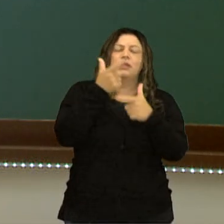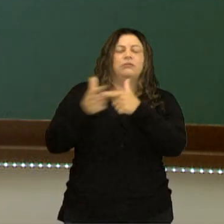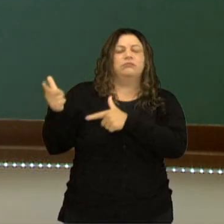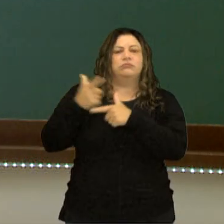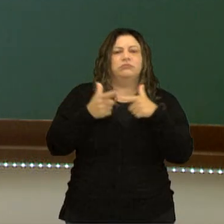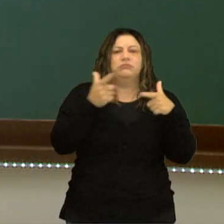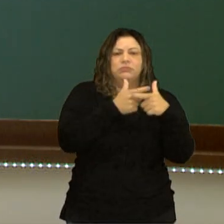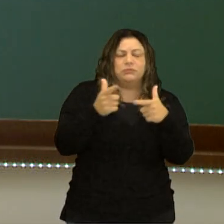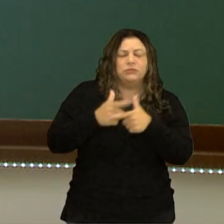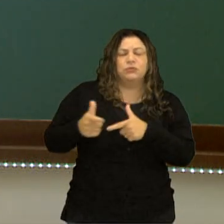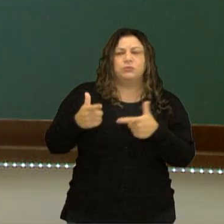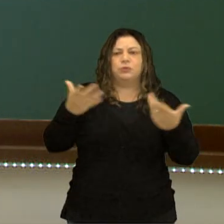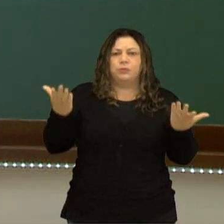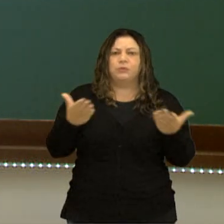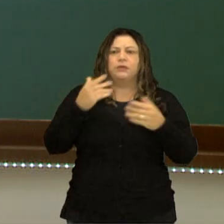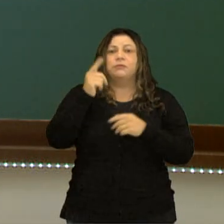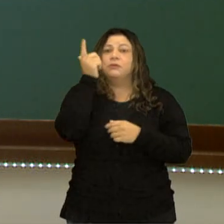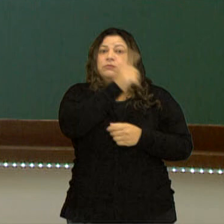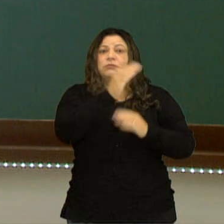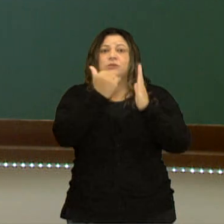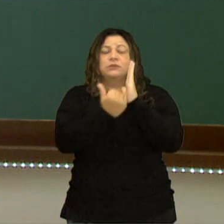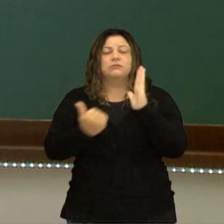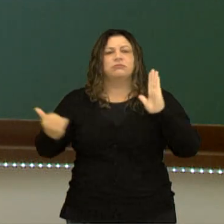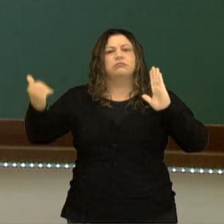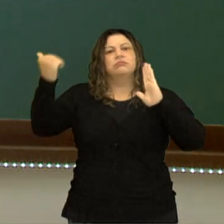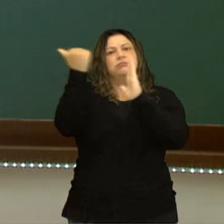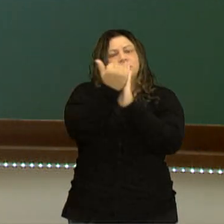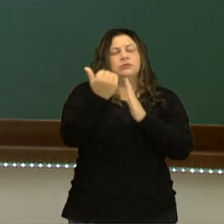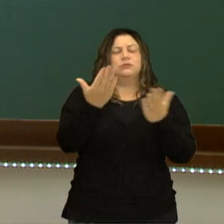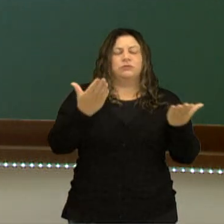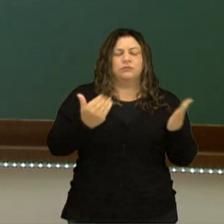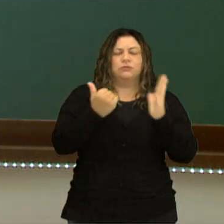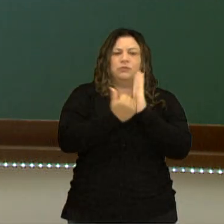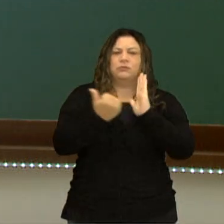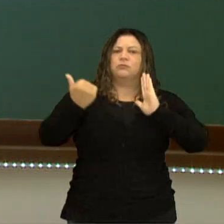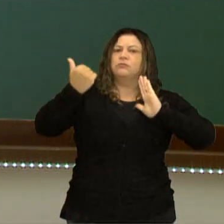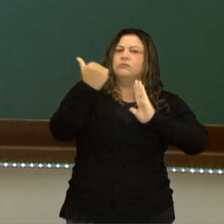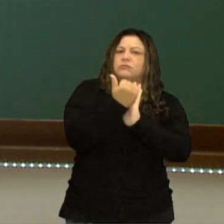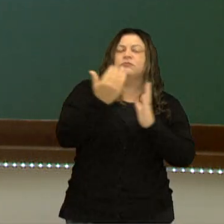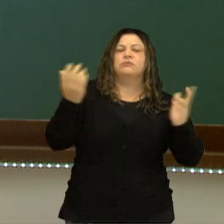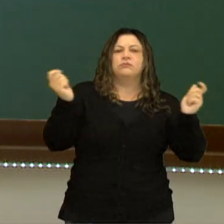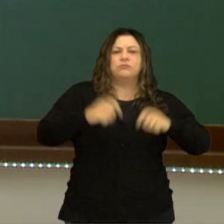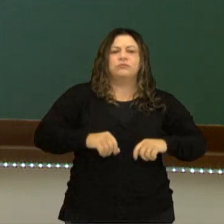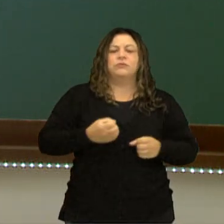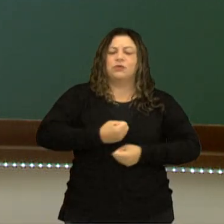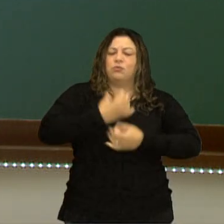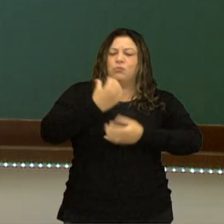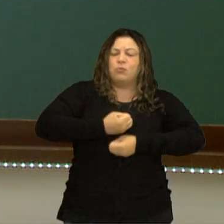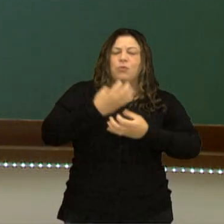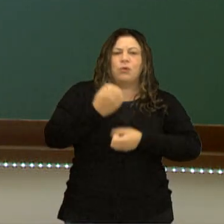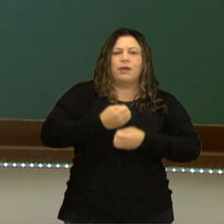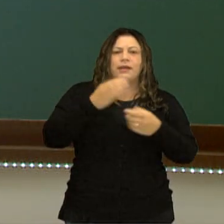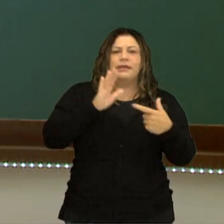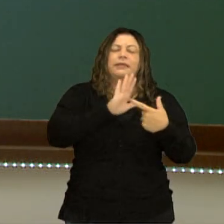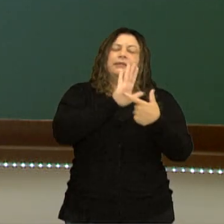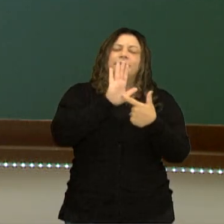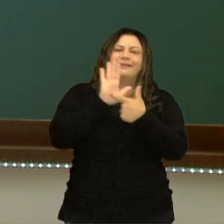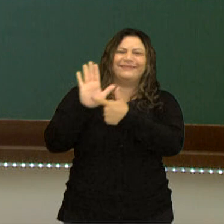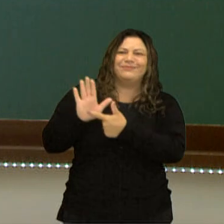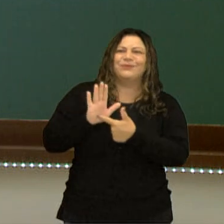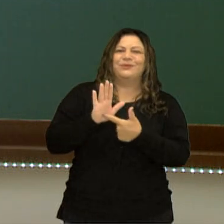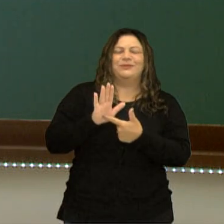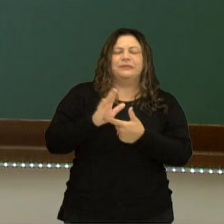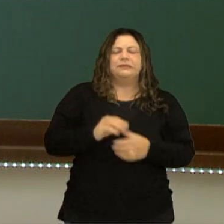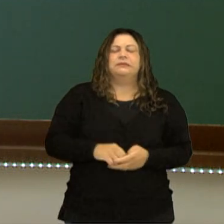que você conseguiu ultrapassar, um obstáculo. Isso mesmo, é o que o poeta aqui retrata. Na vida dele havia uma